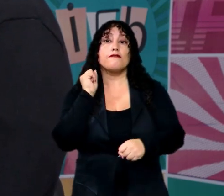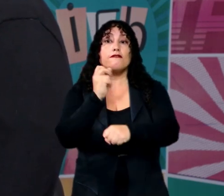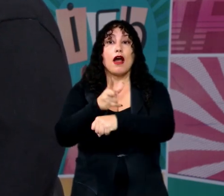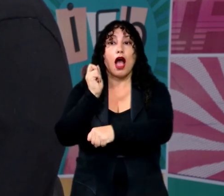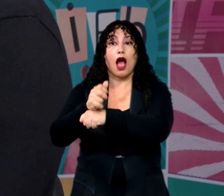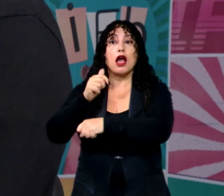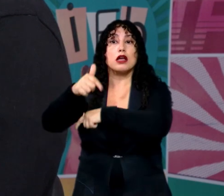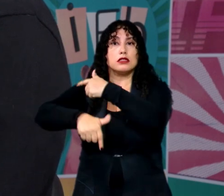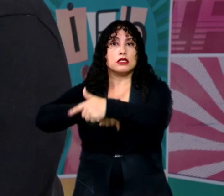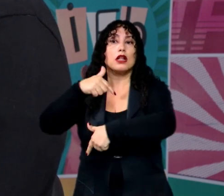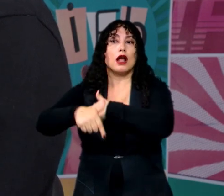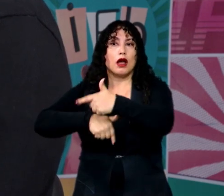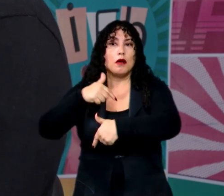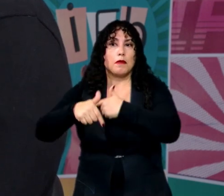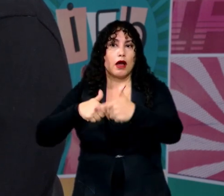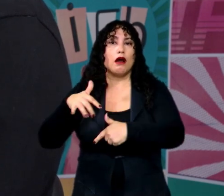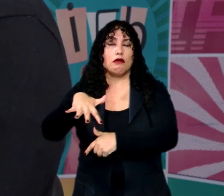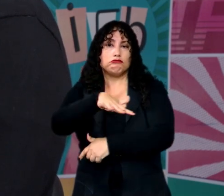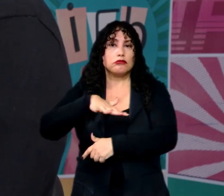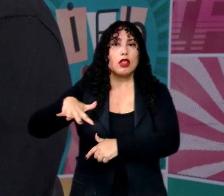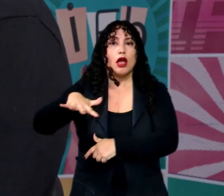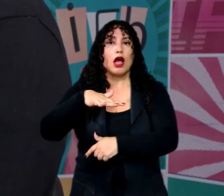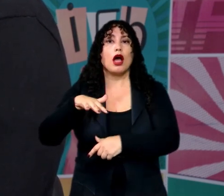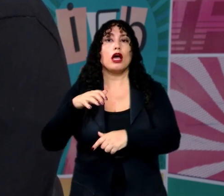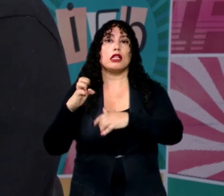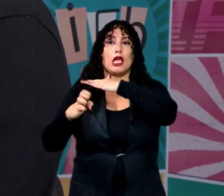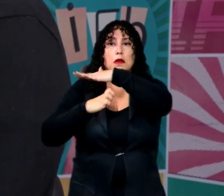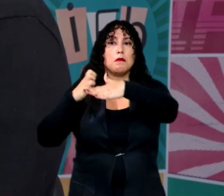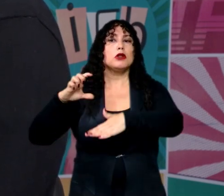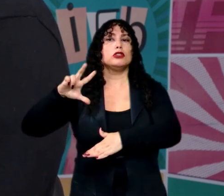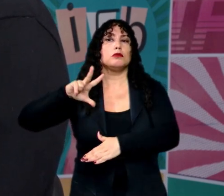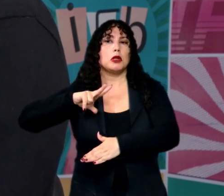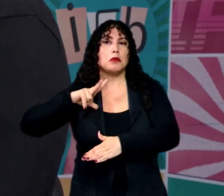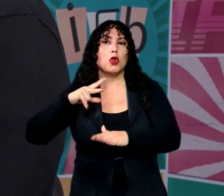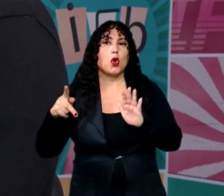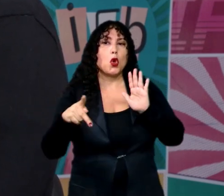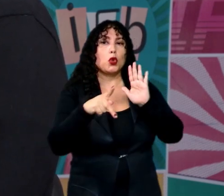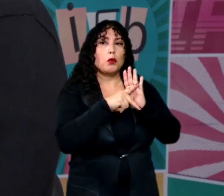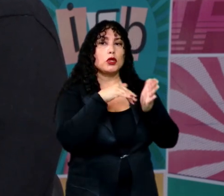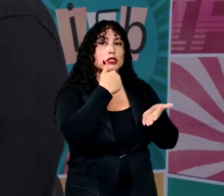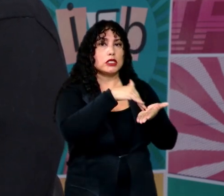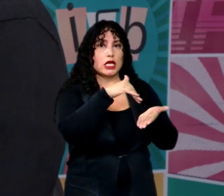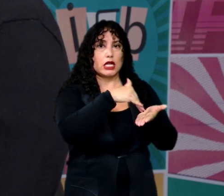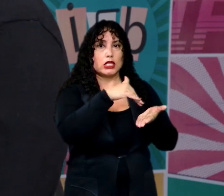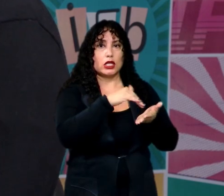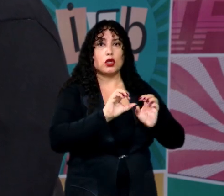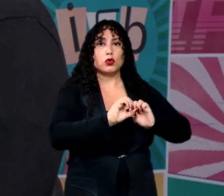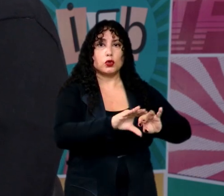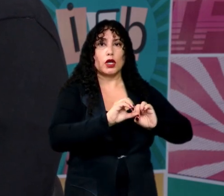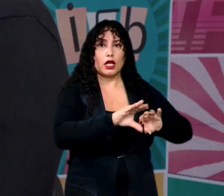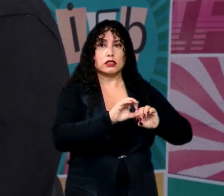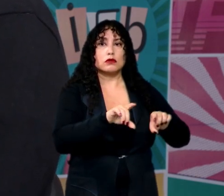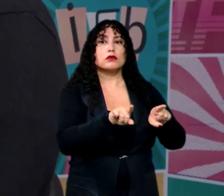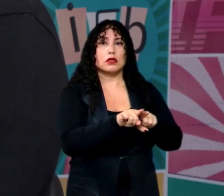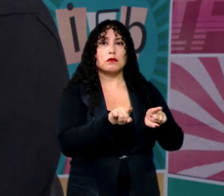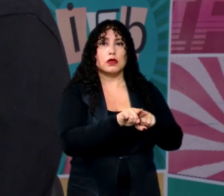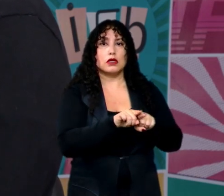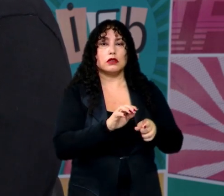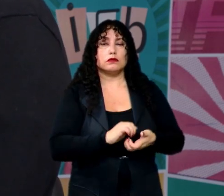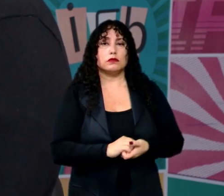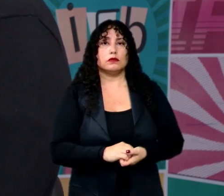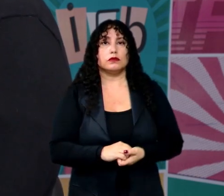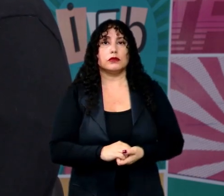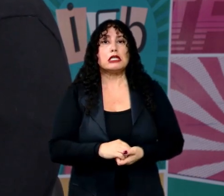de emprego na iniciativa privada ou na própria Secretaria de Educação.